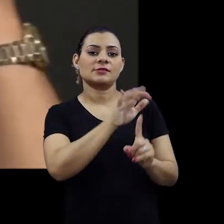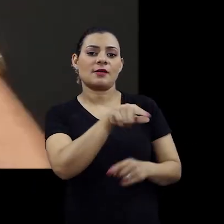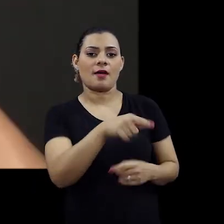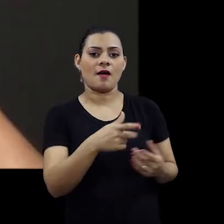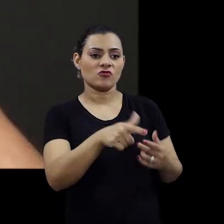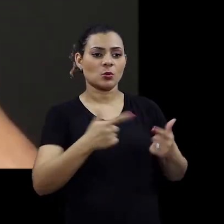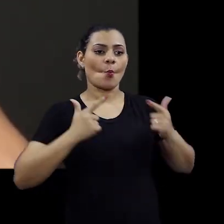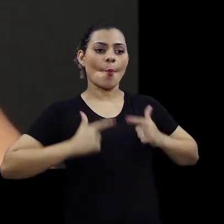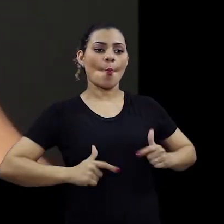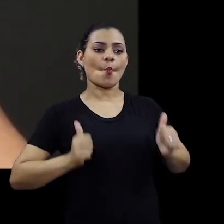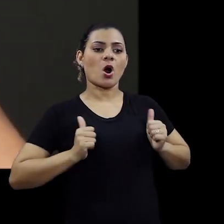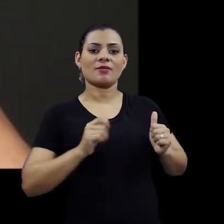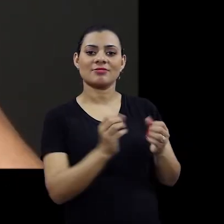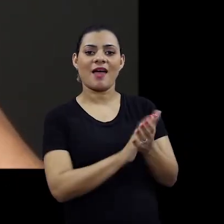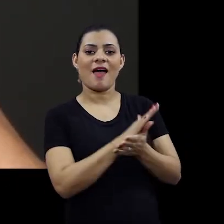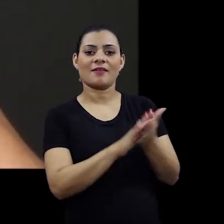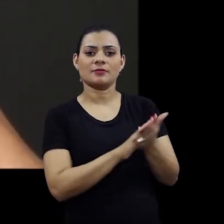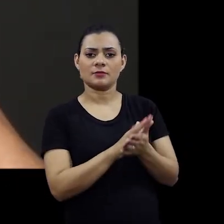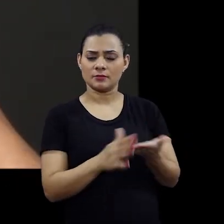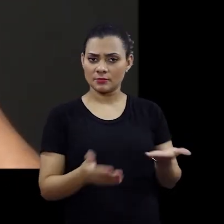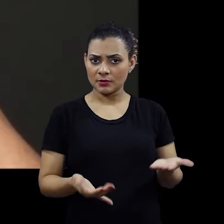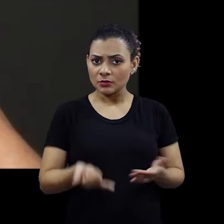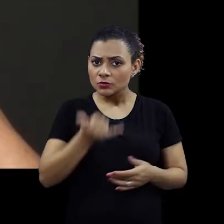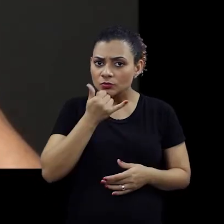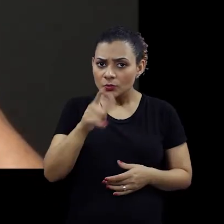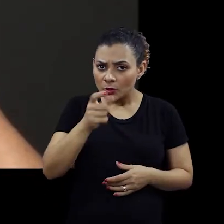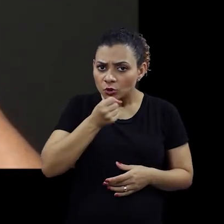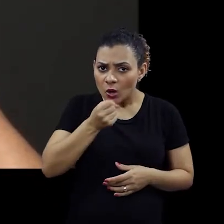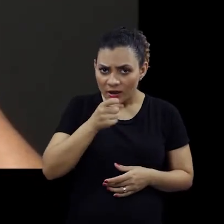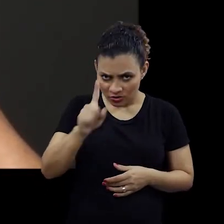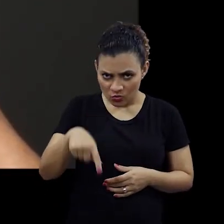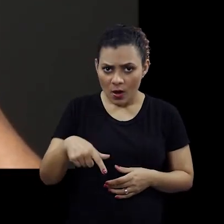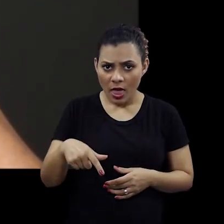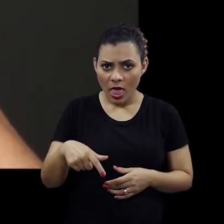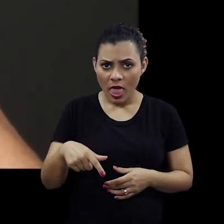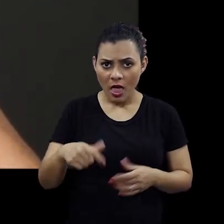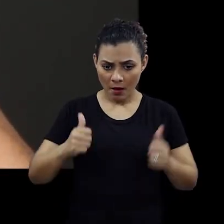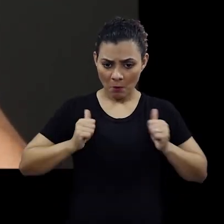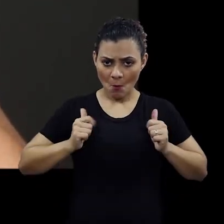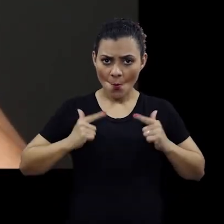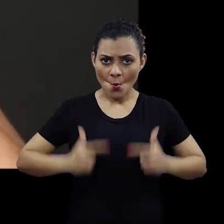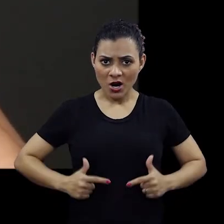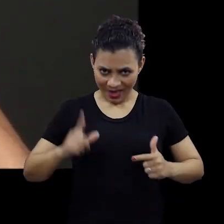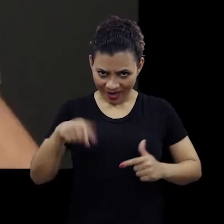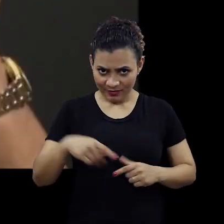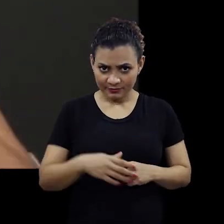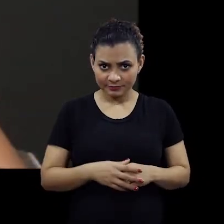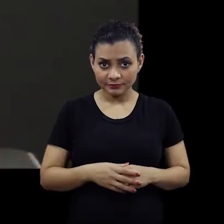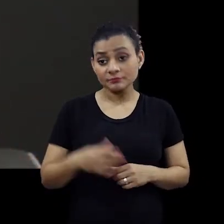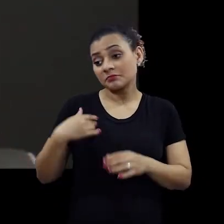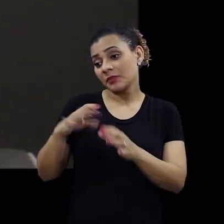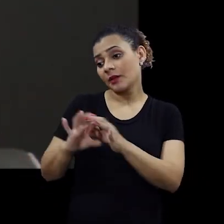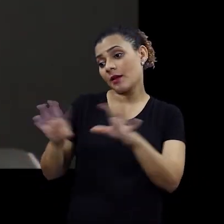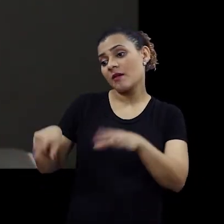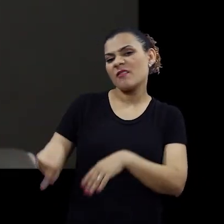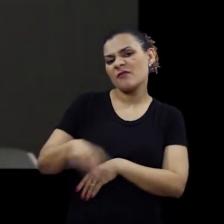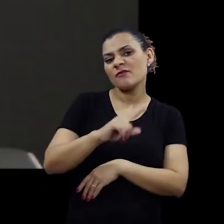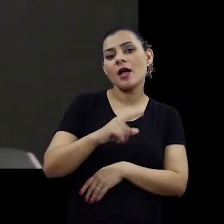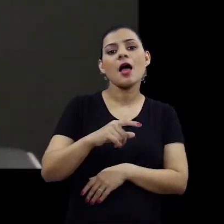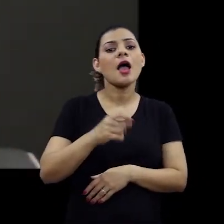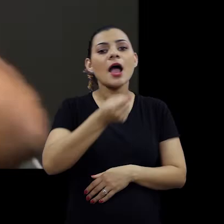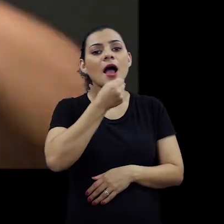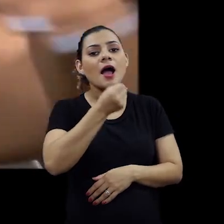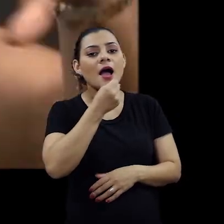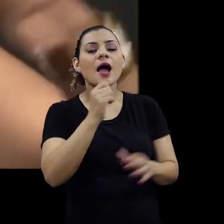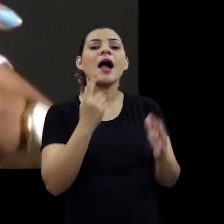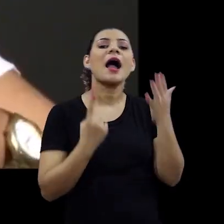você vai ser parcial. Como se existisse jornalismo imparcial. Então, eles deixaram fazer carnaval, porque